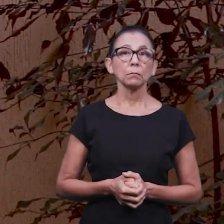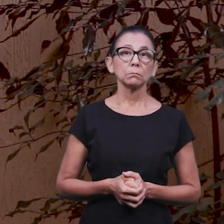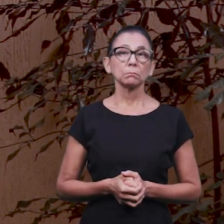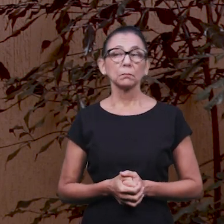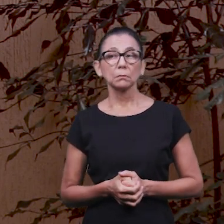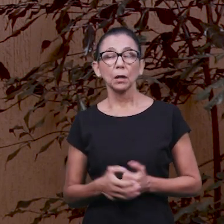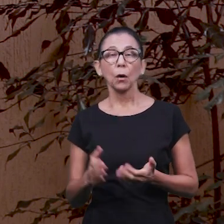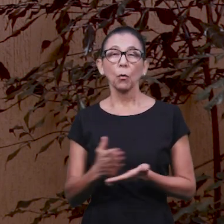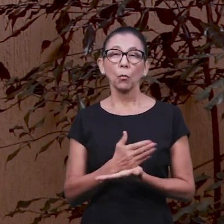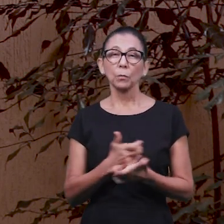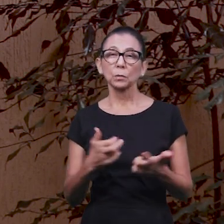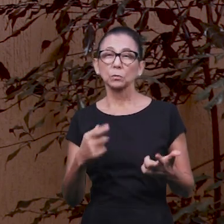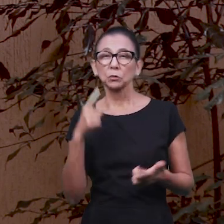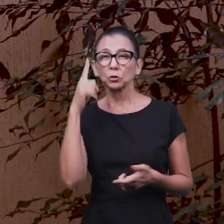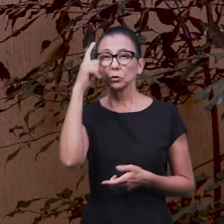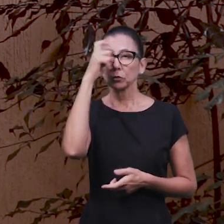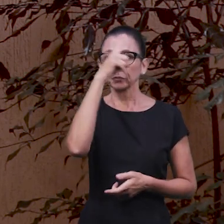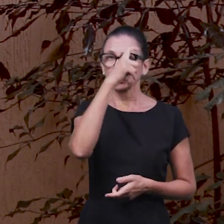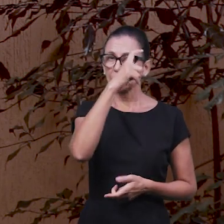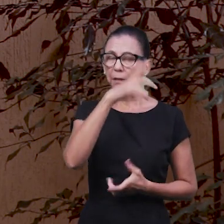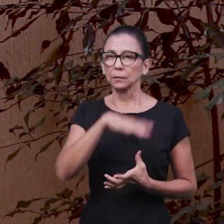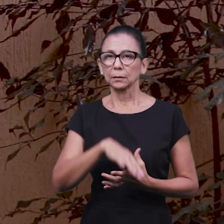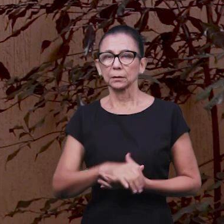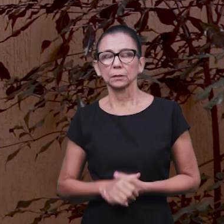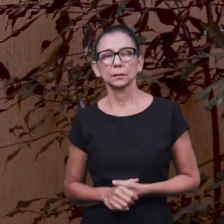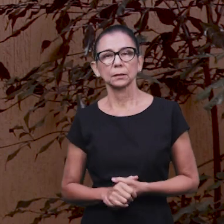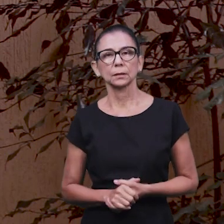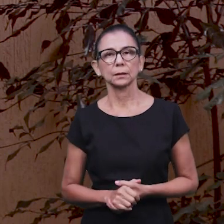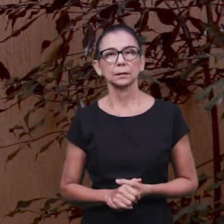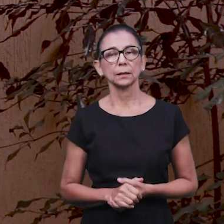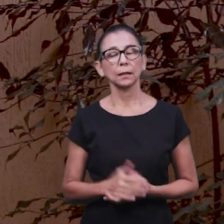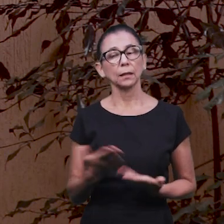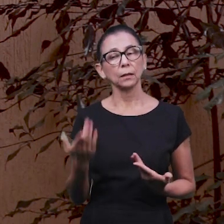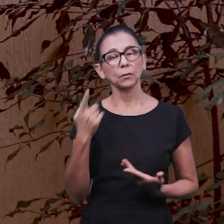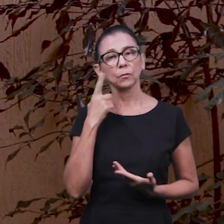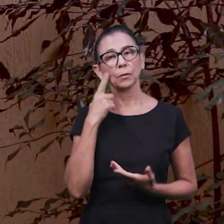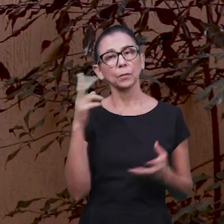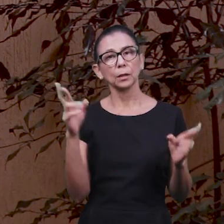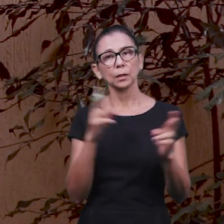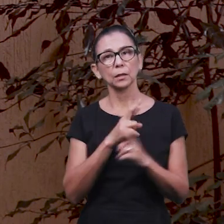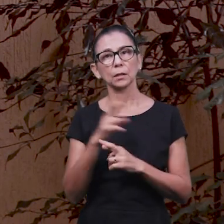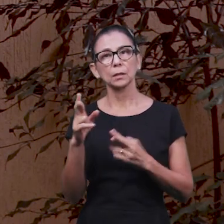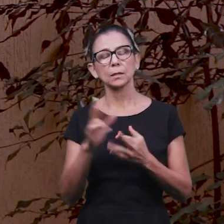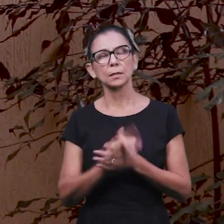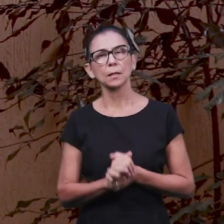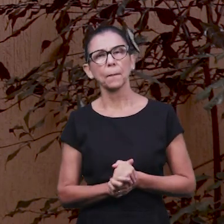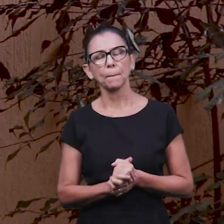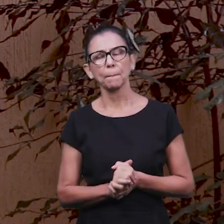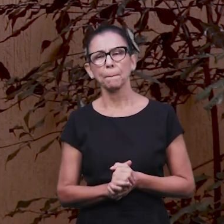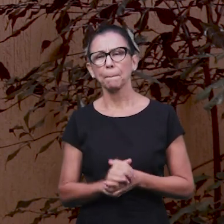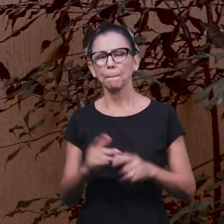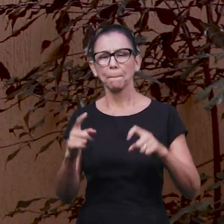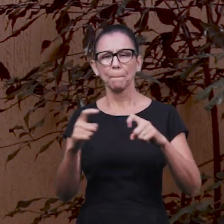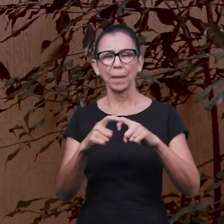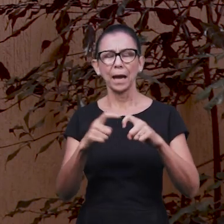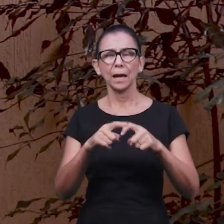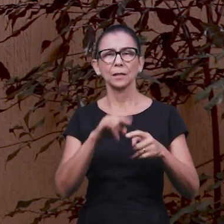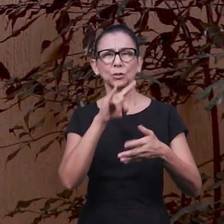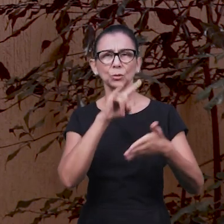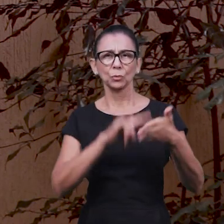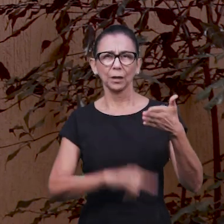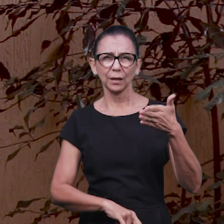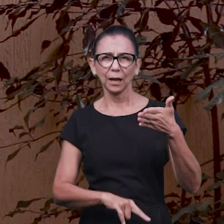algum grau de dificuldade. E uma das dúvidas aqui é em relação ao diagnóstico médico. A família